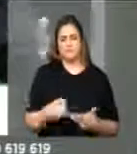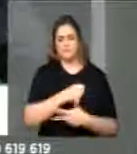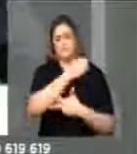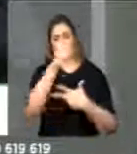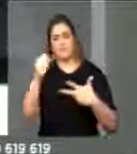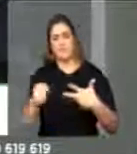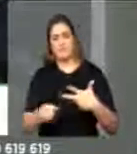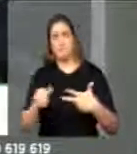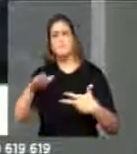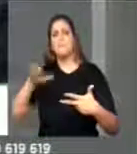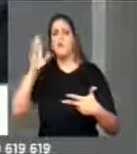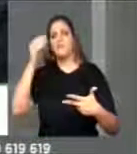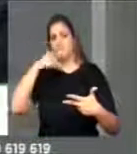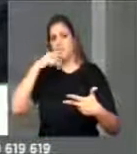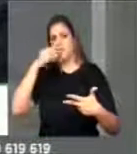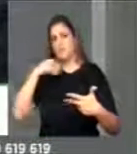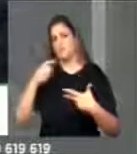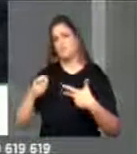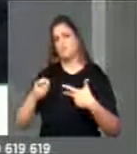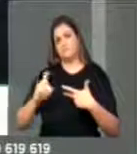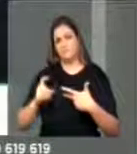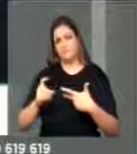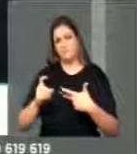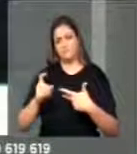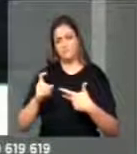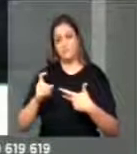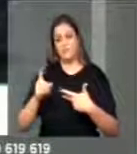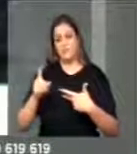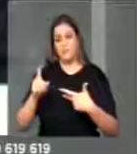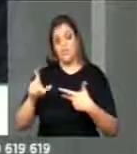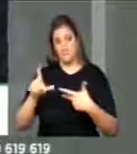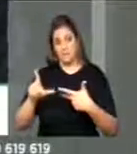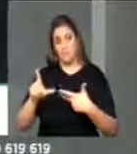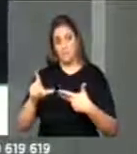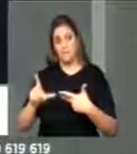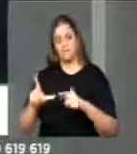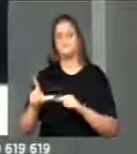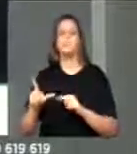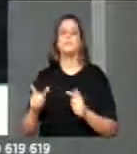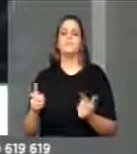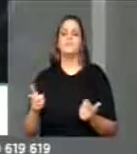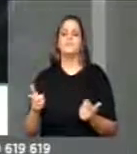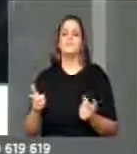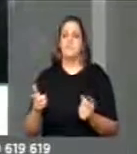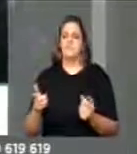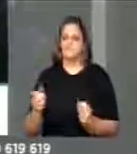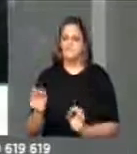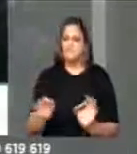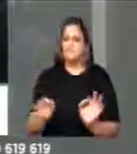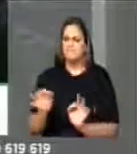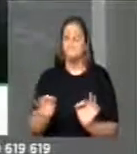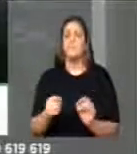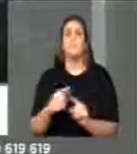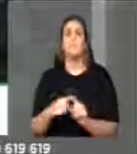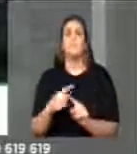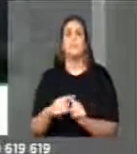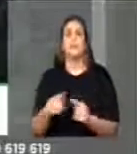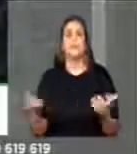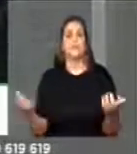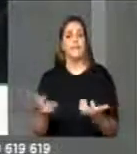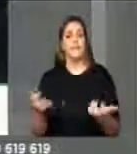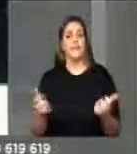venha e permaneça sobre a Câmara e o Senado, para que as reformas políticas, para que a reforma